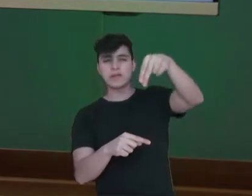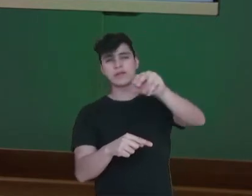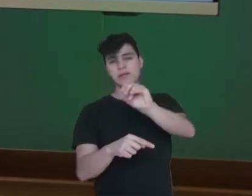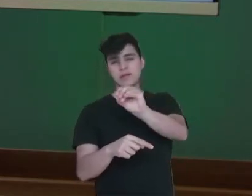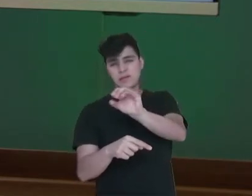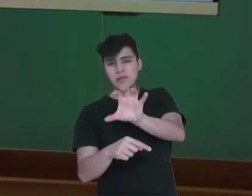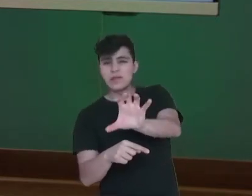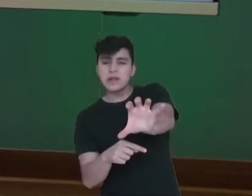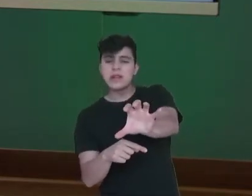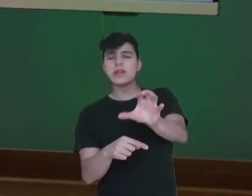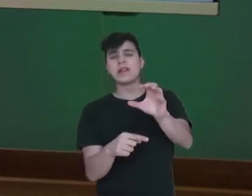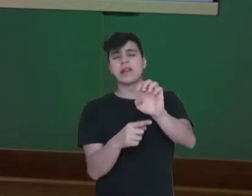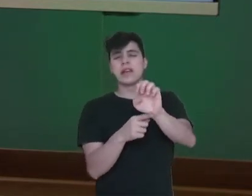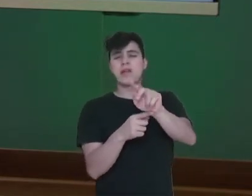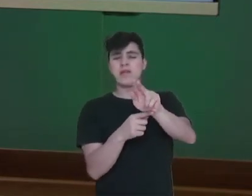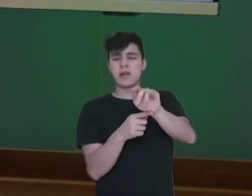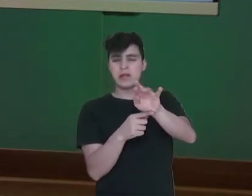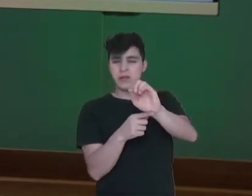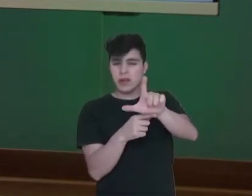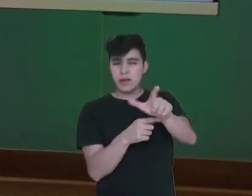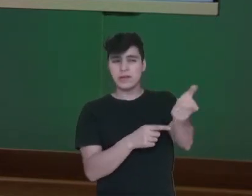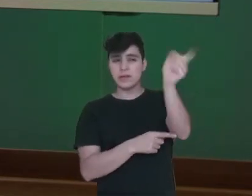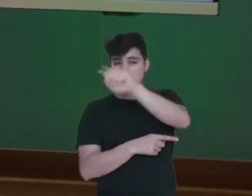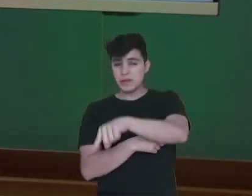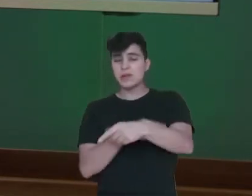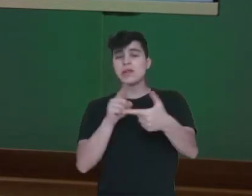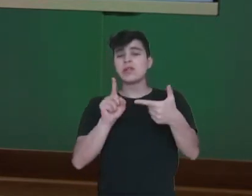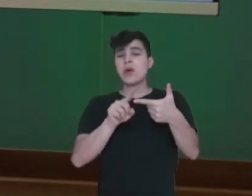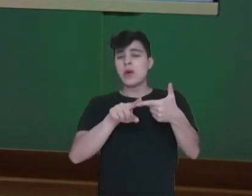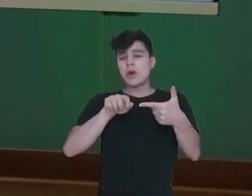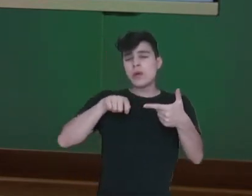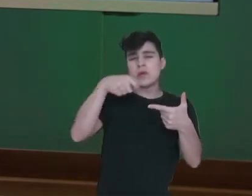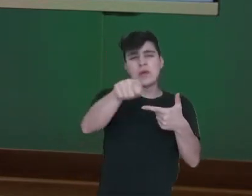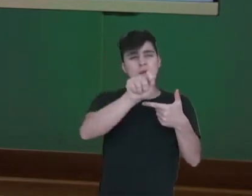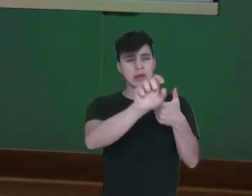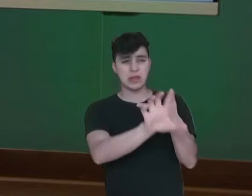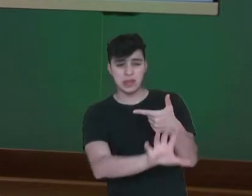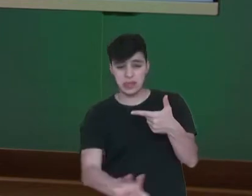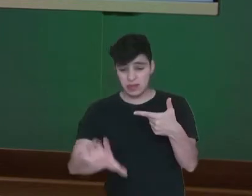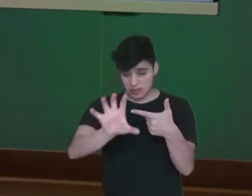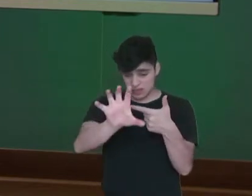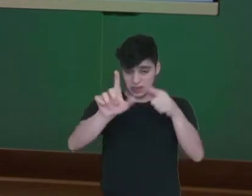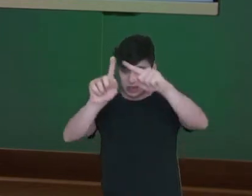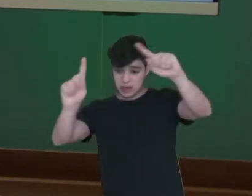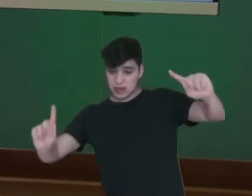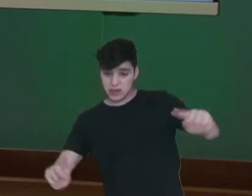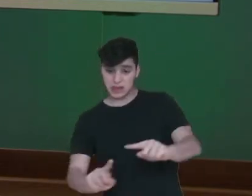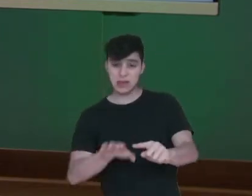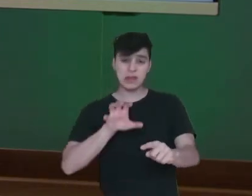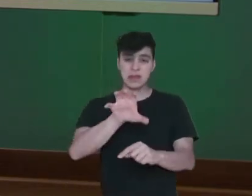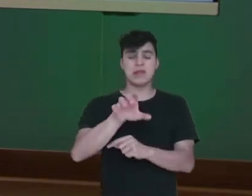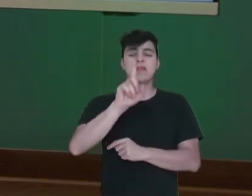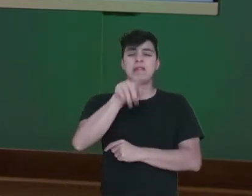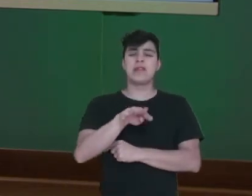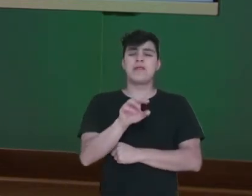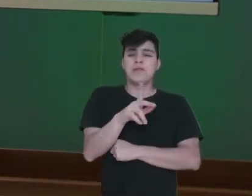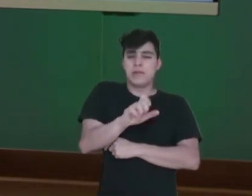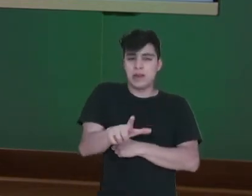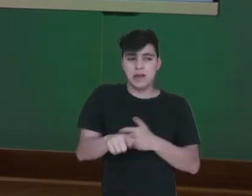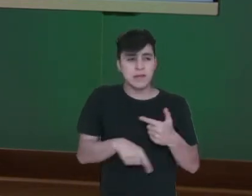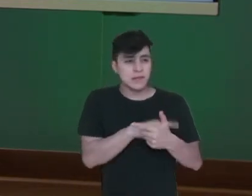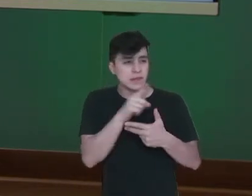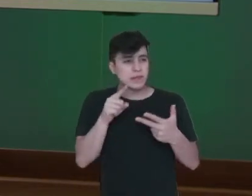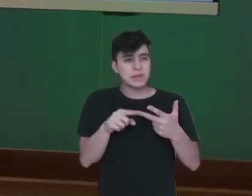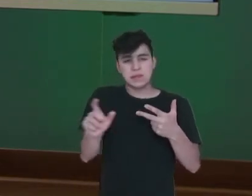centro-oeste, clima equatorial. Número 2, toda essa região central aqui do Brasil, nós temos o clima tropical.